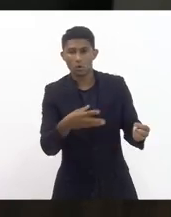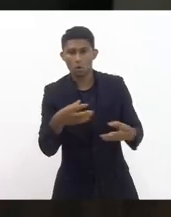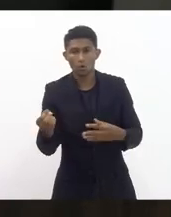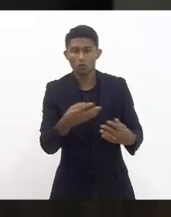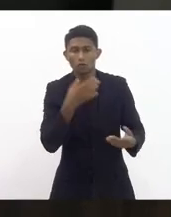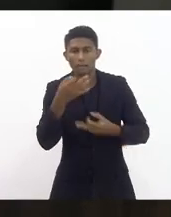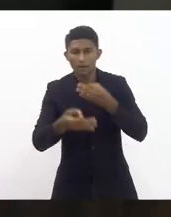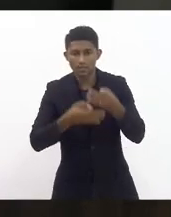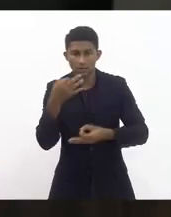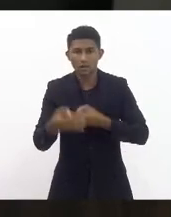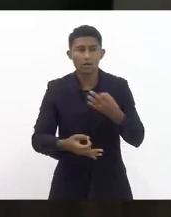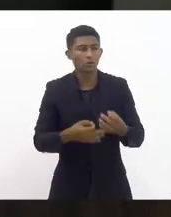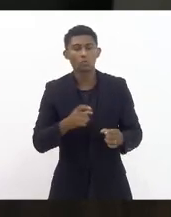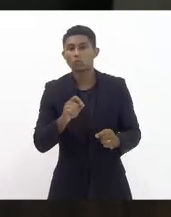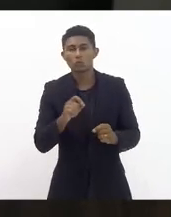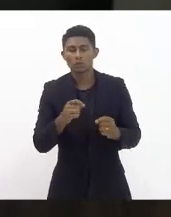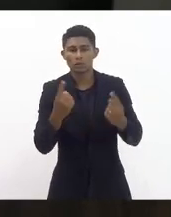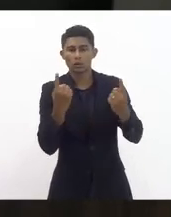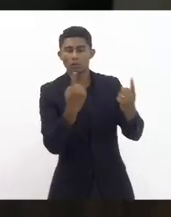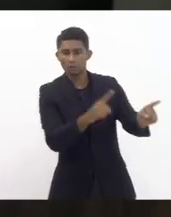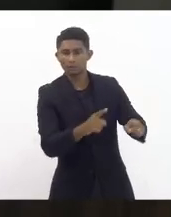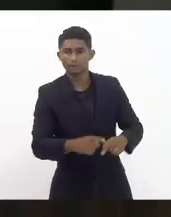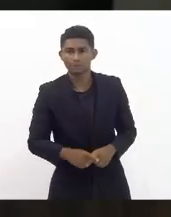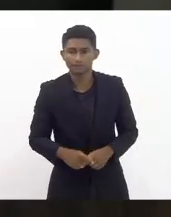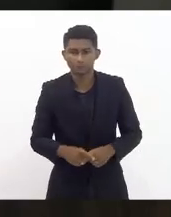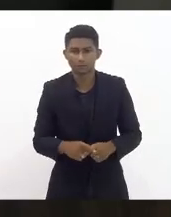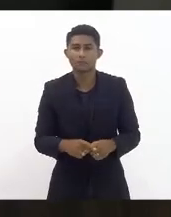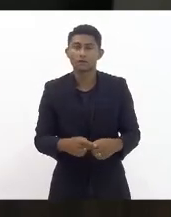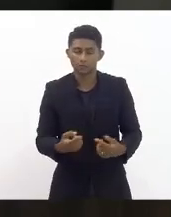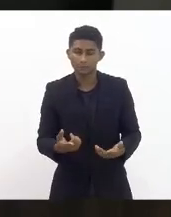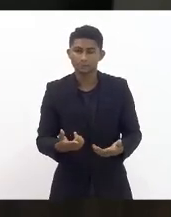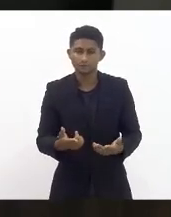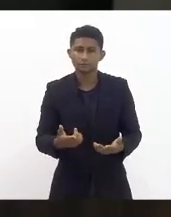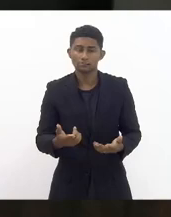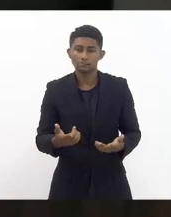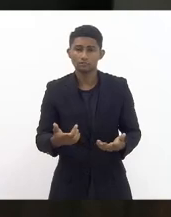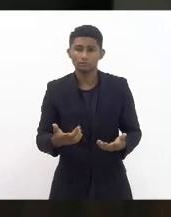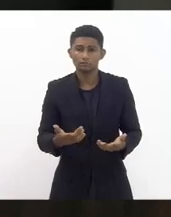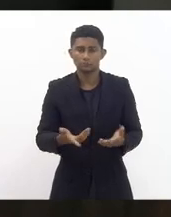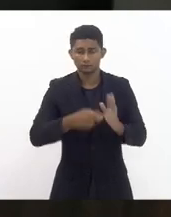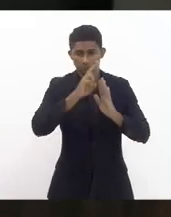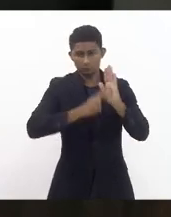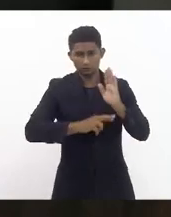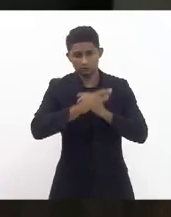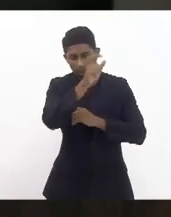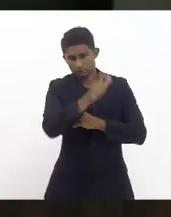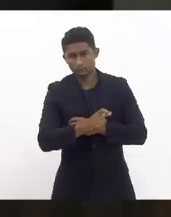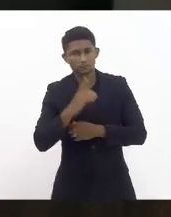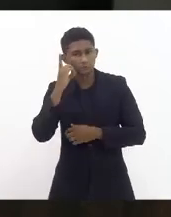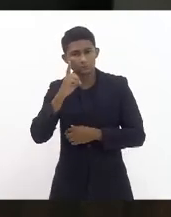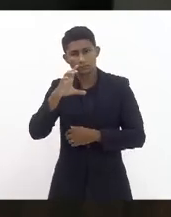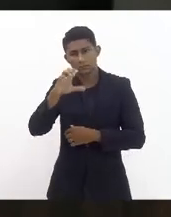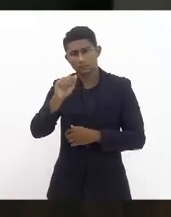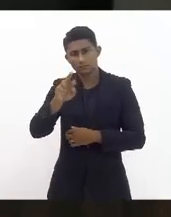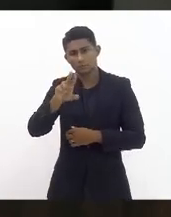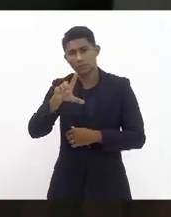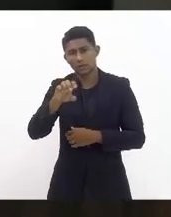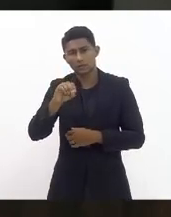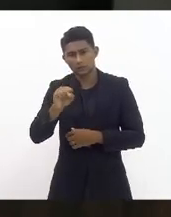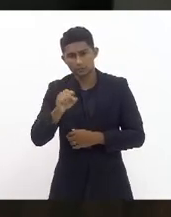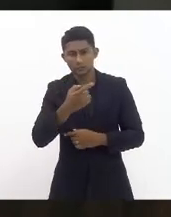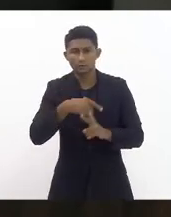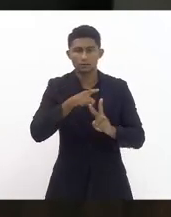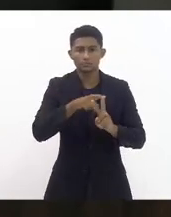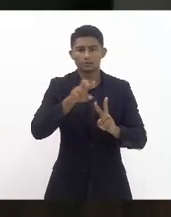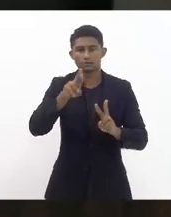de Constituição e Justiça contrário de assunto da criança e adolescente do idoso contrário. Relator deputado Carlos Mink, deputados Carlos Mink,